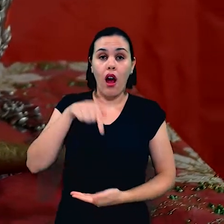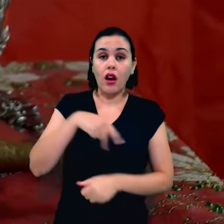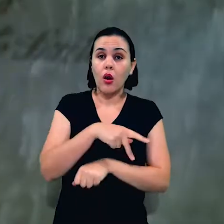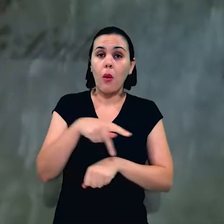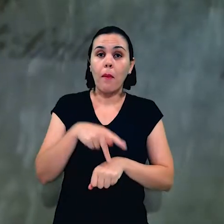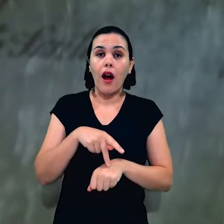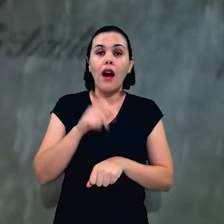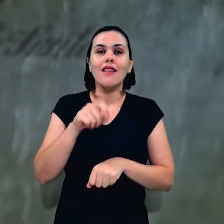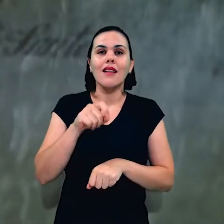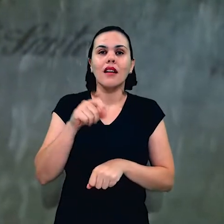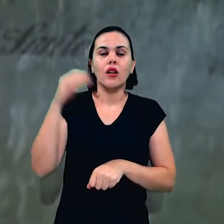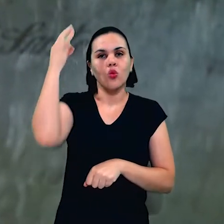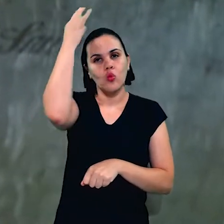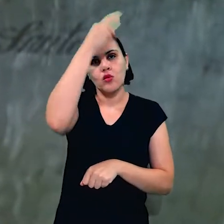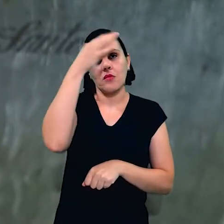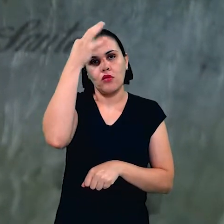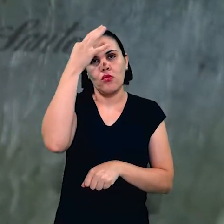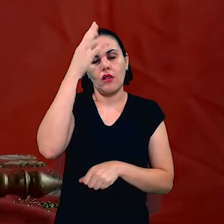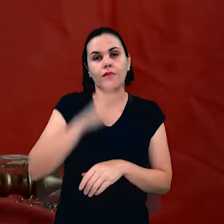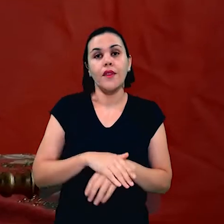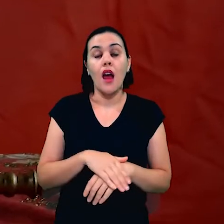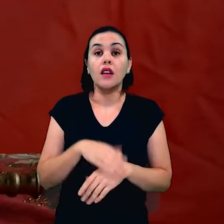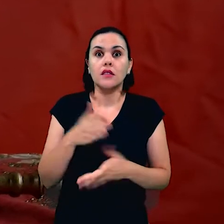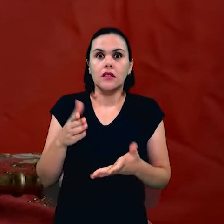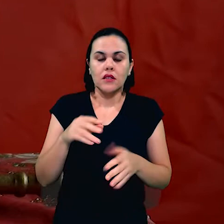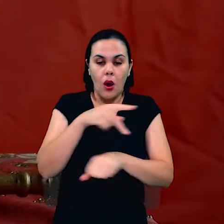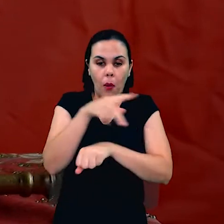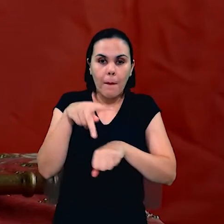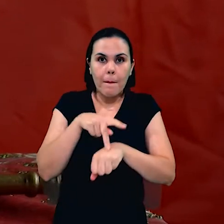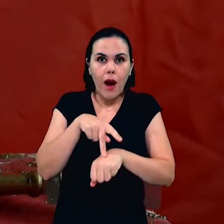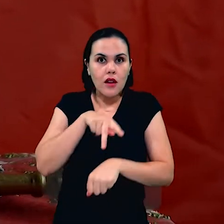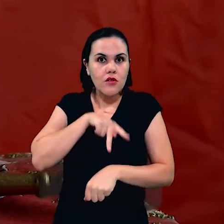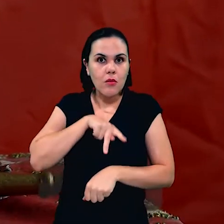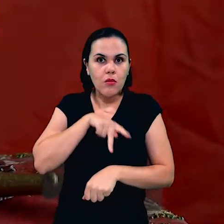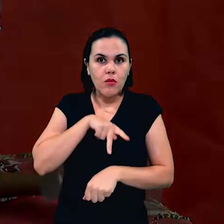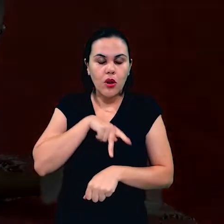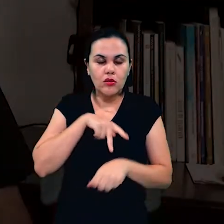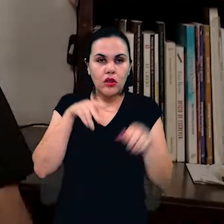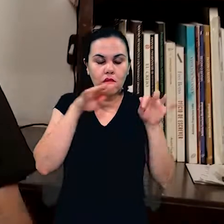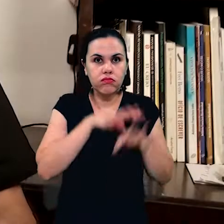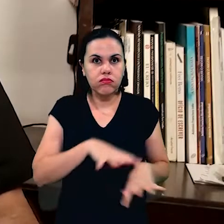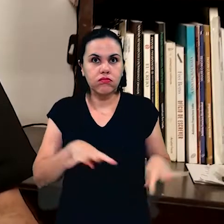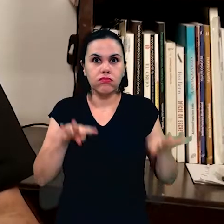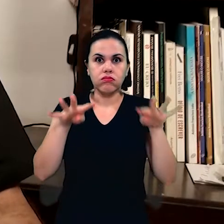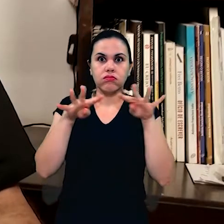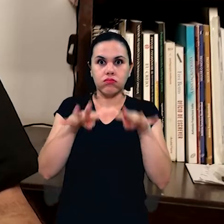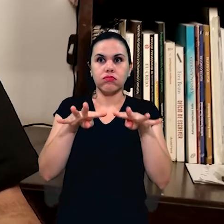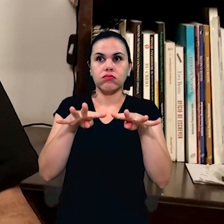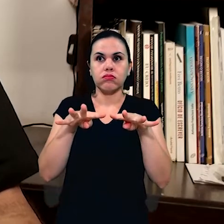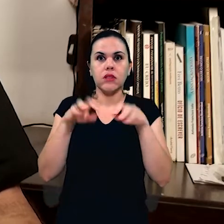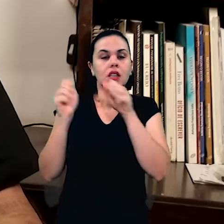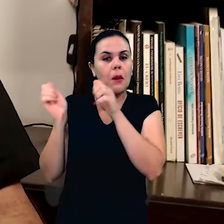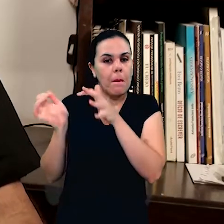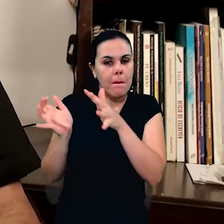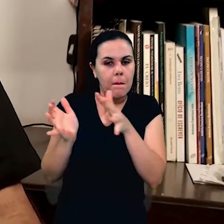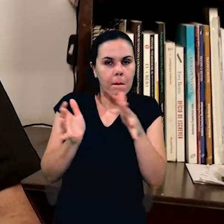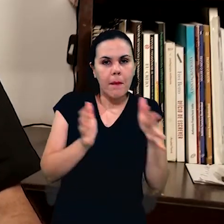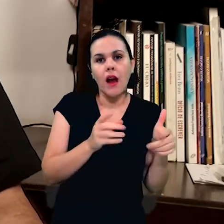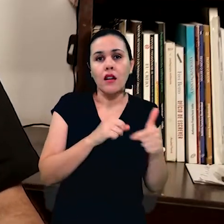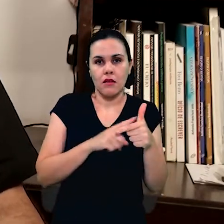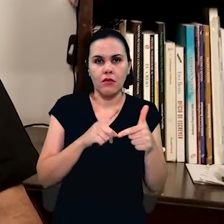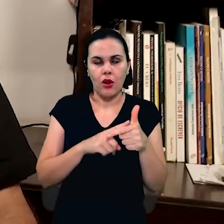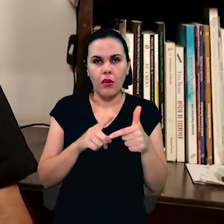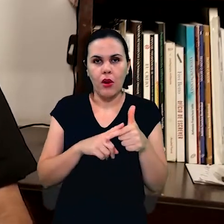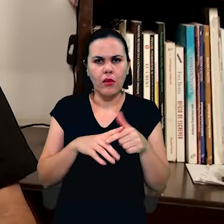Santo. E aí Portugal, com esse ato, acaba passando por essa crise. E aí